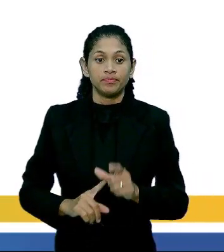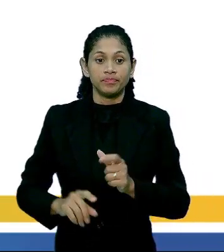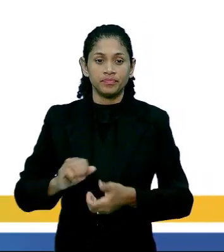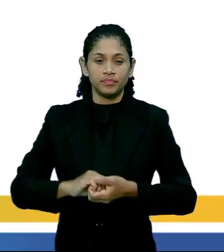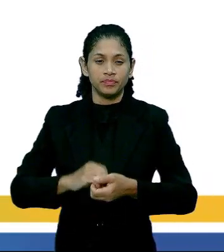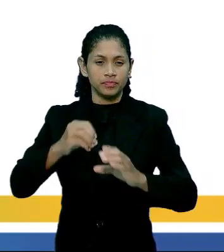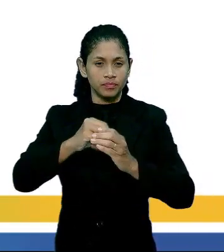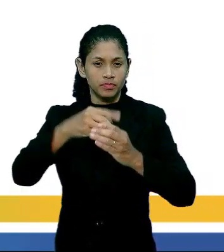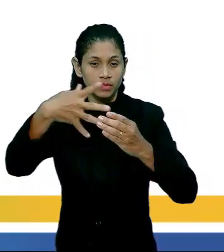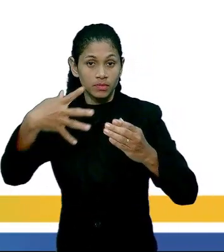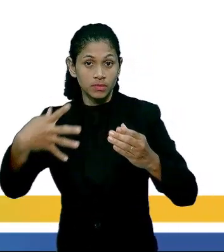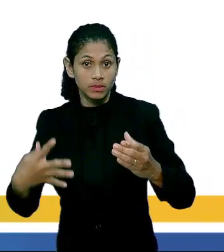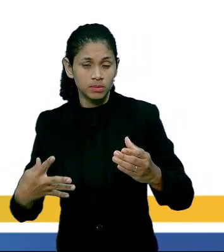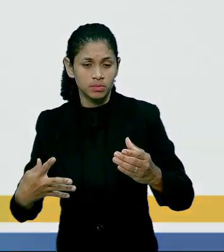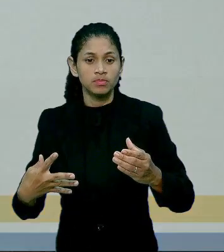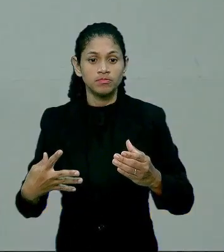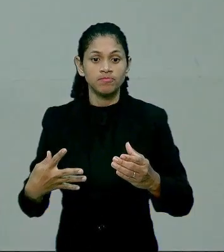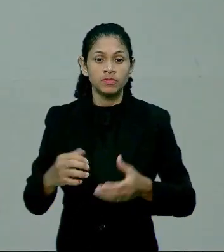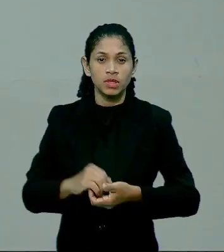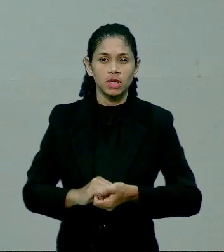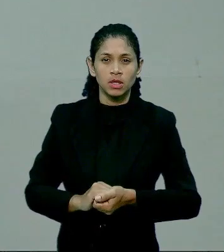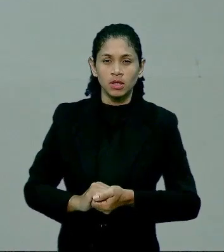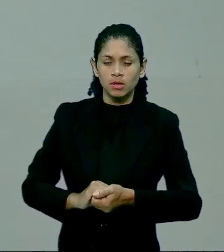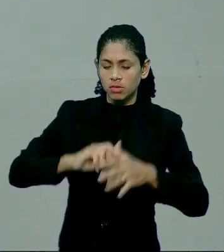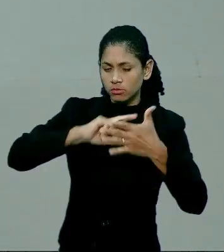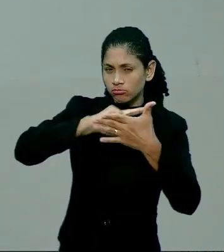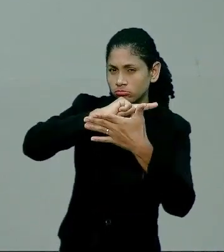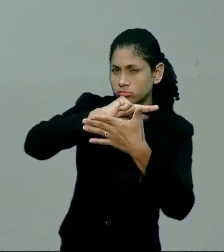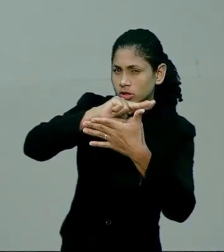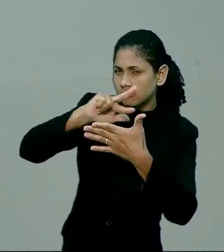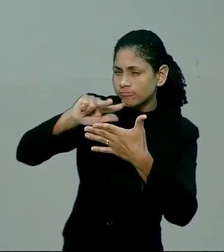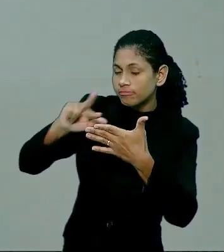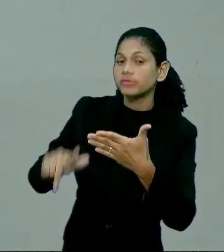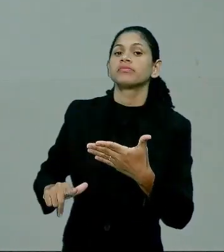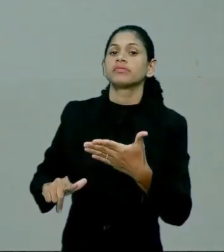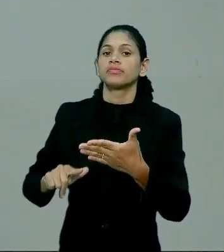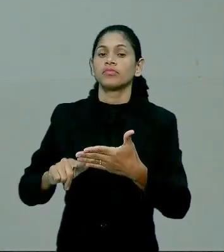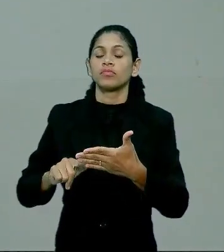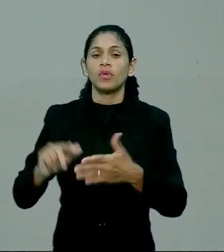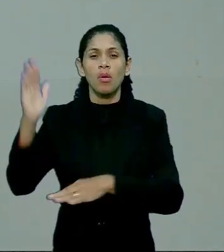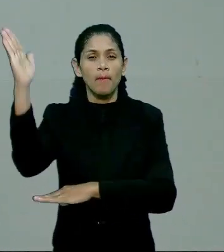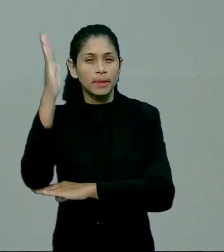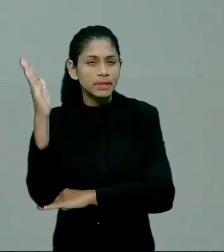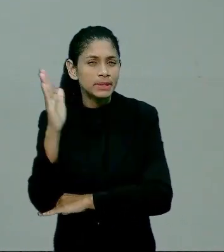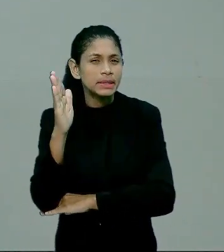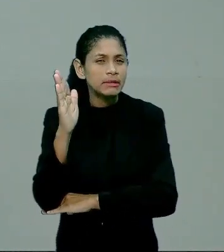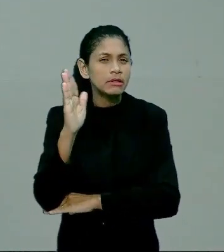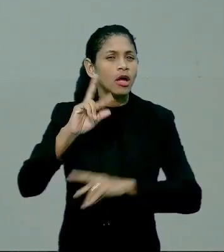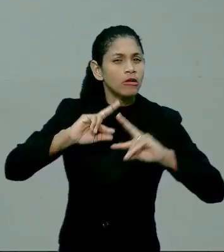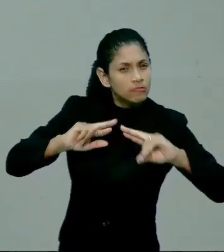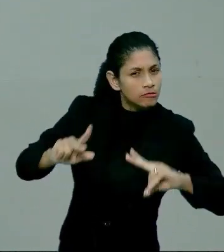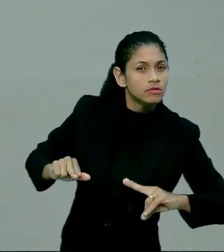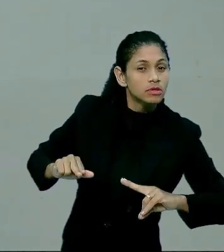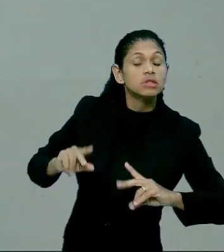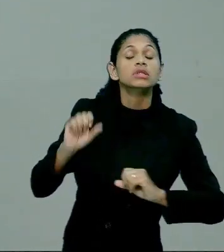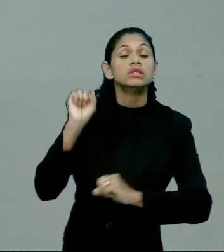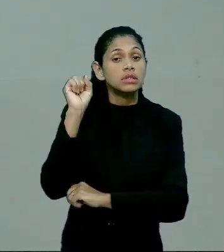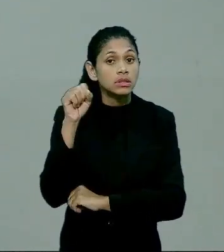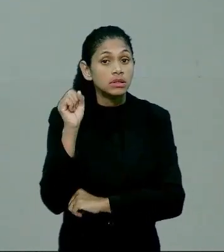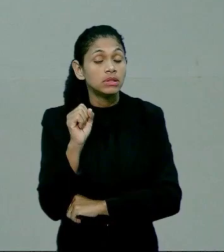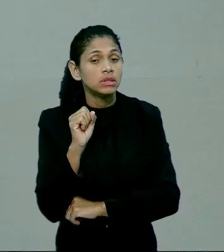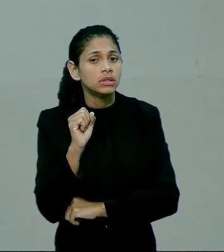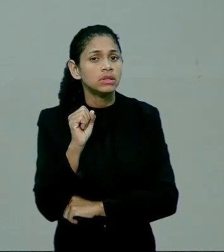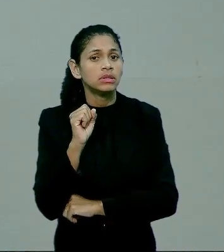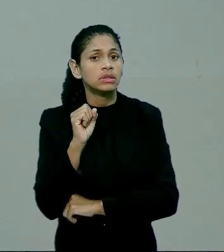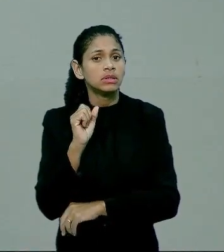é caracterizada pela sua rica diversidade. O Brasil é um país diverso? Sim. Tem correlação com a prática estética? Vamos observar